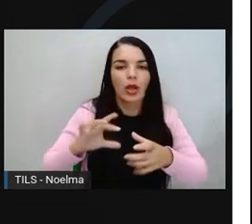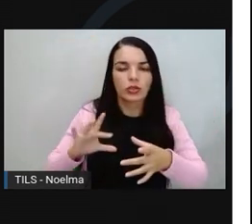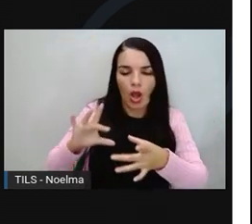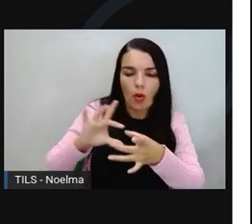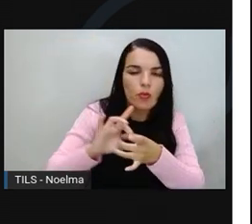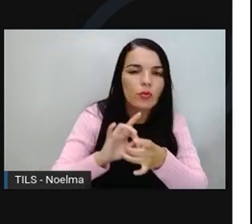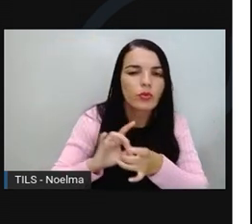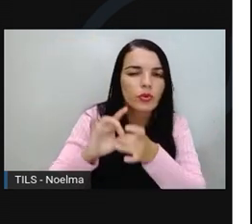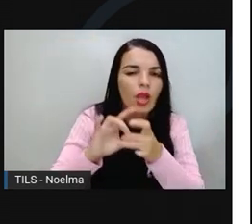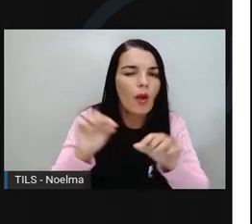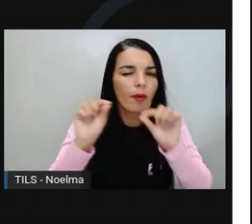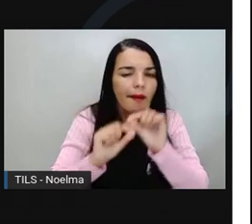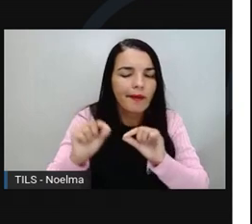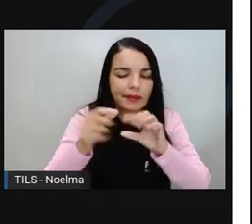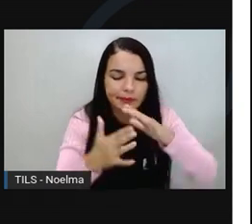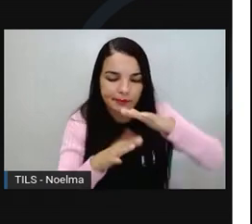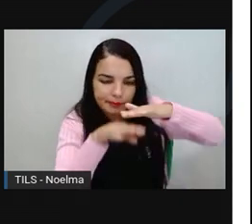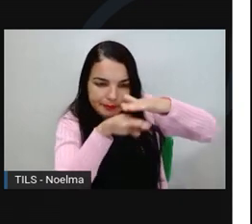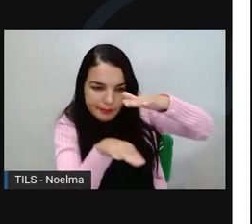abaixo estão presentes.